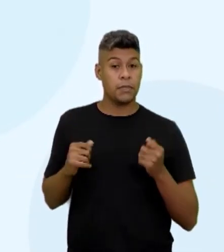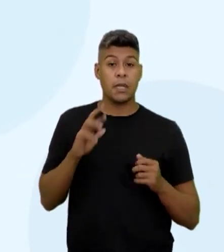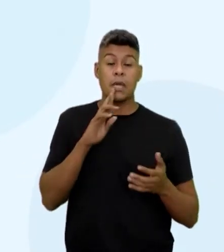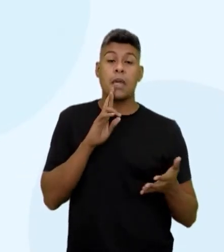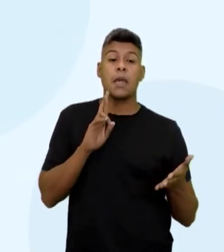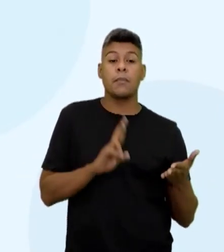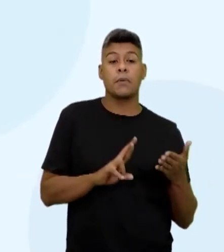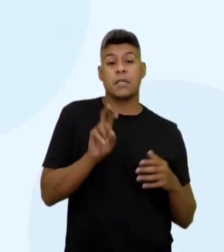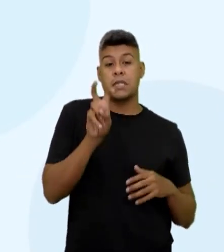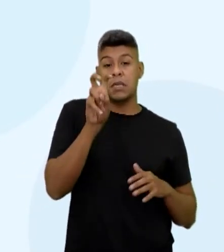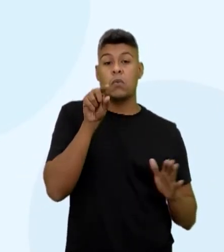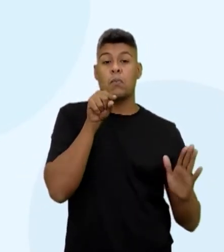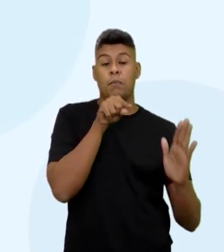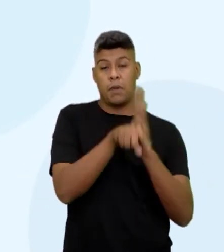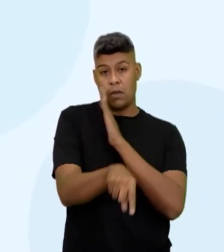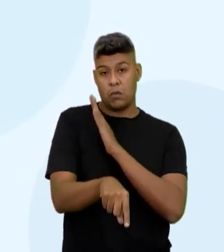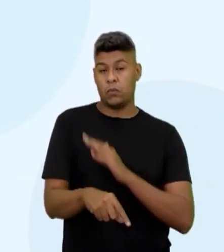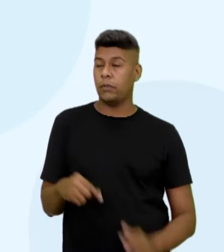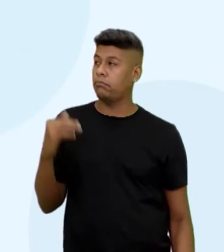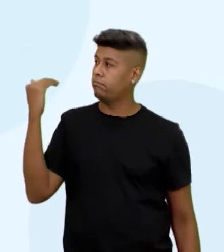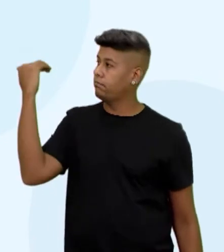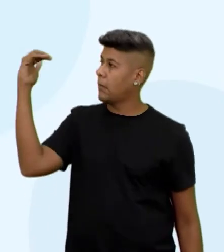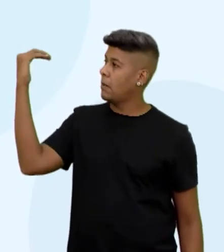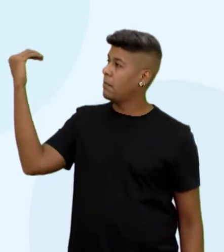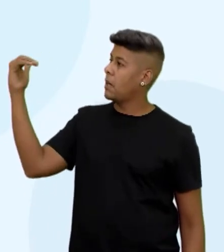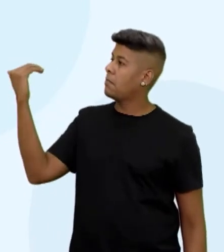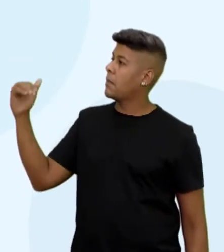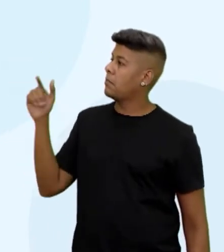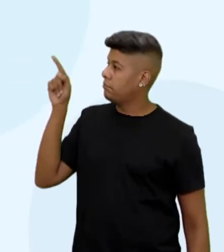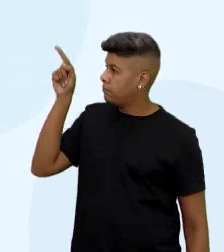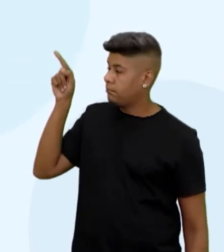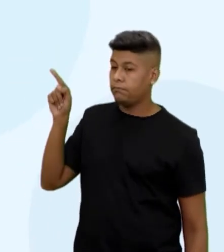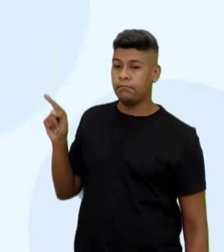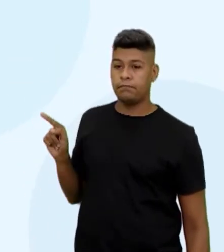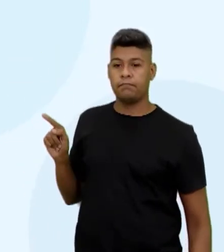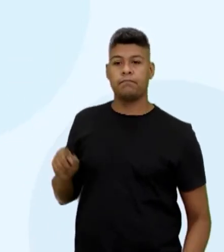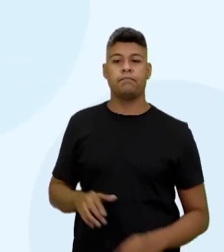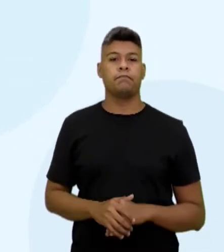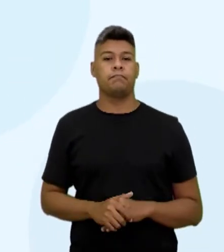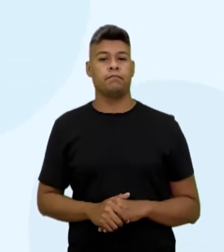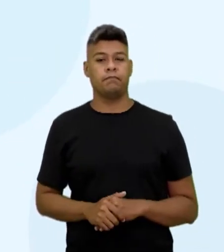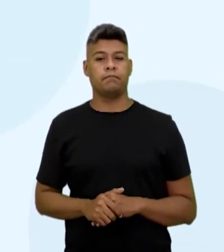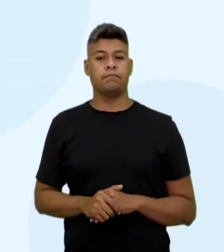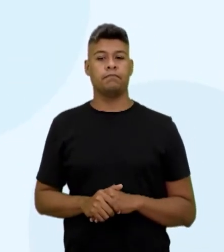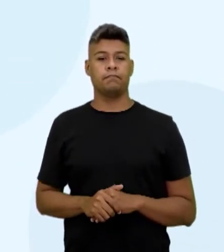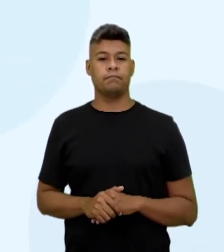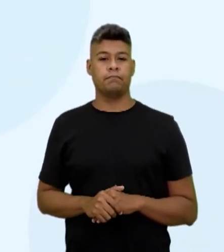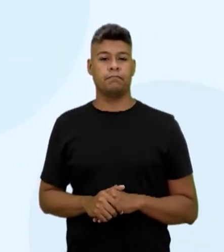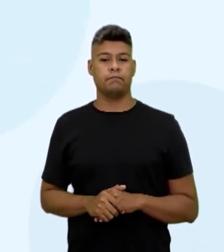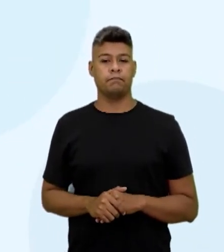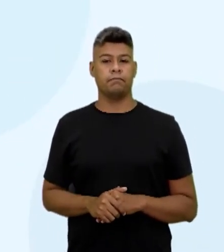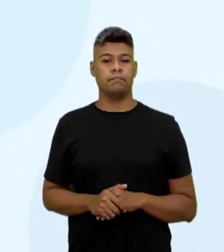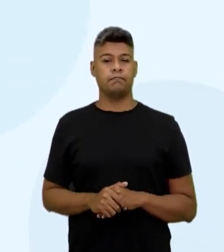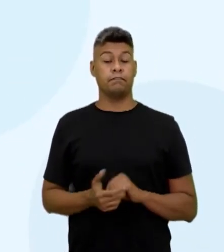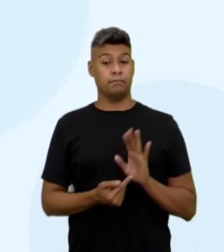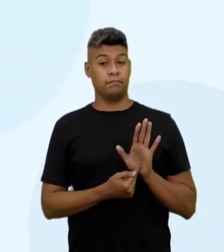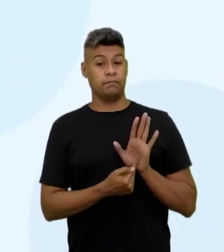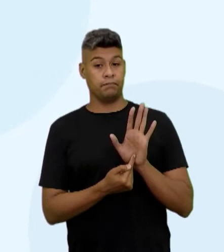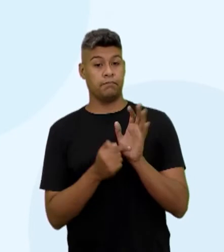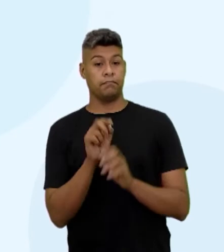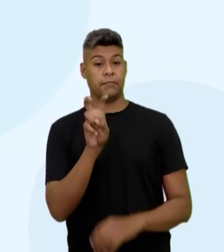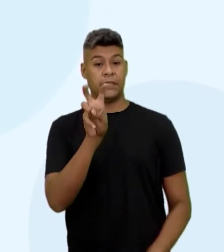responder às cinco perguntas que são essas que estão aí na tela um indique indiquem